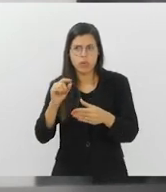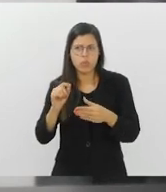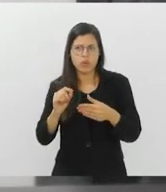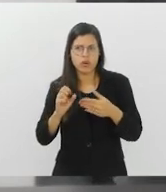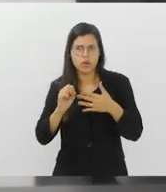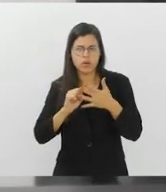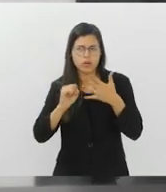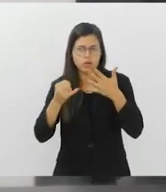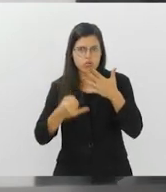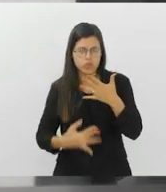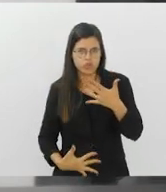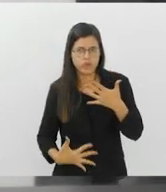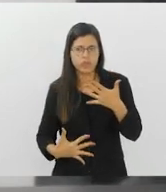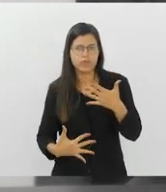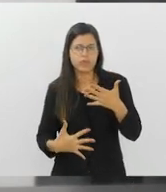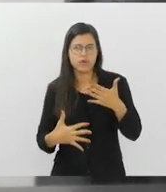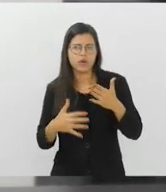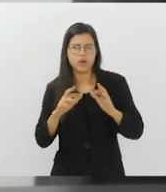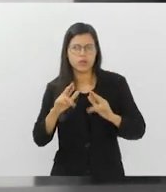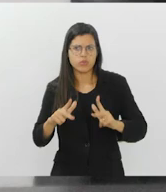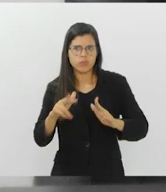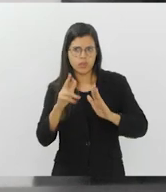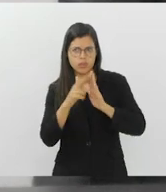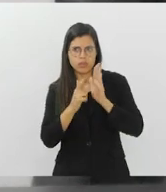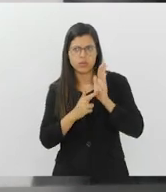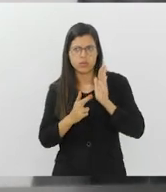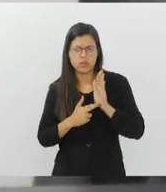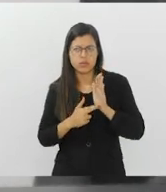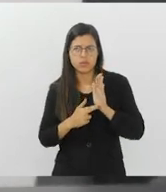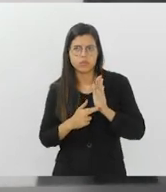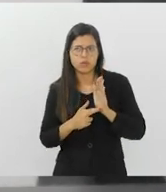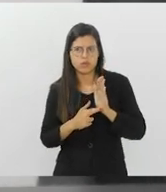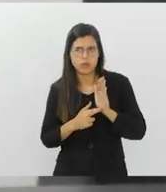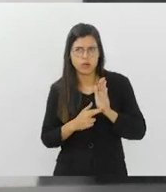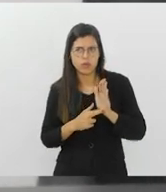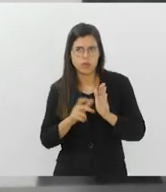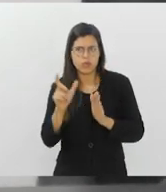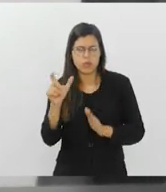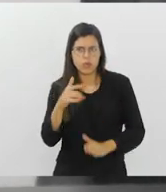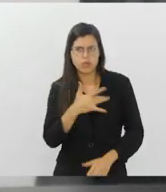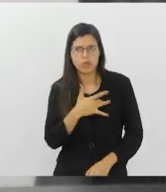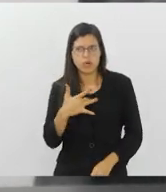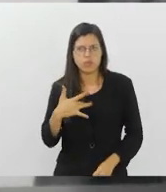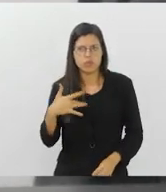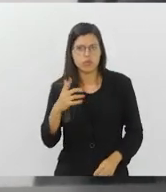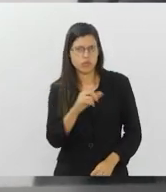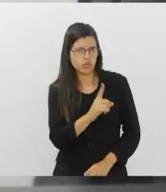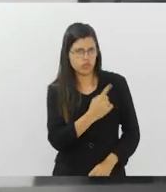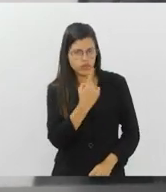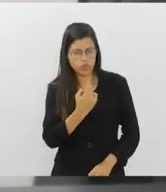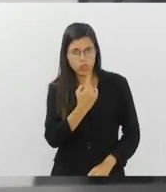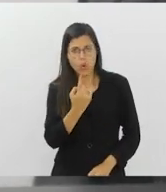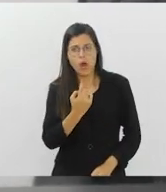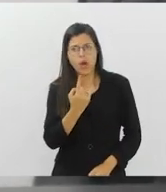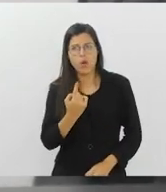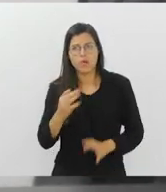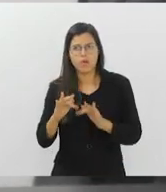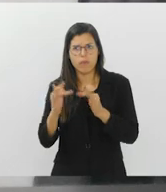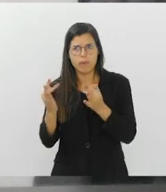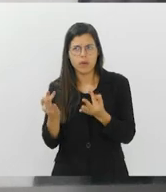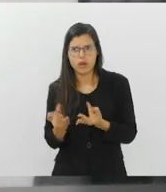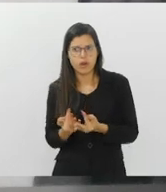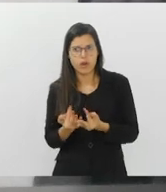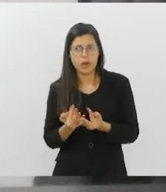a diferença na regulação dos planos individuais e familiares e dos planos coletivos empresariais para